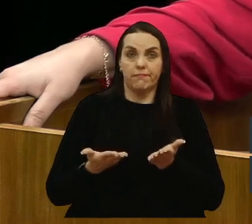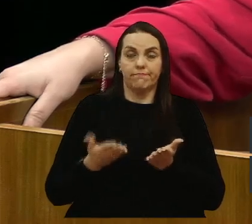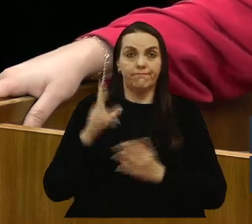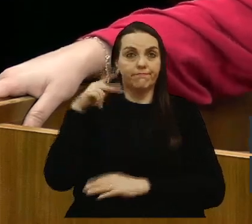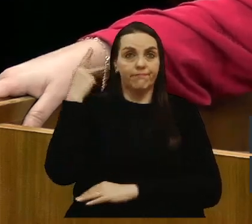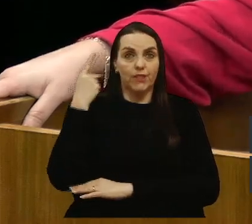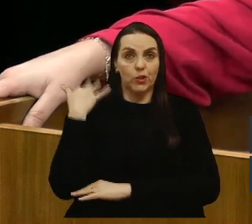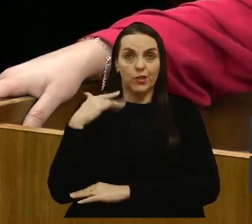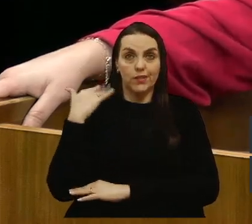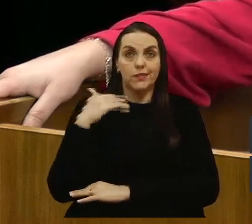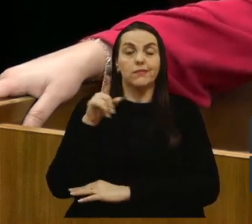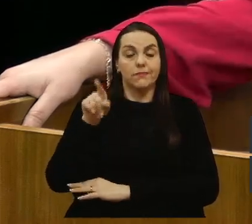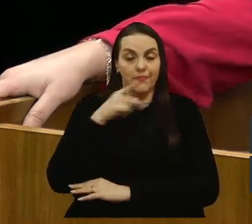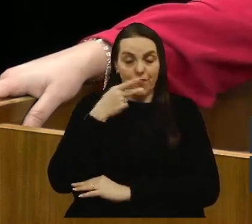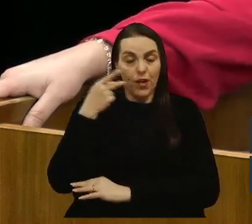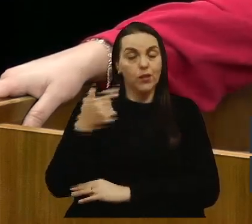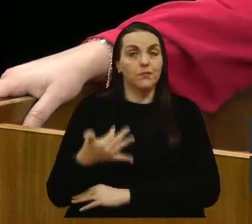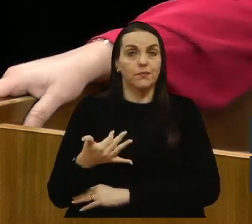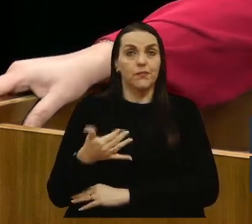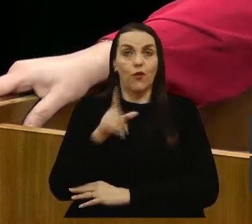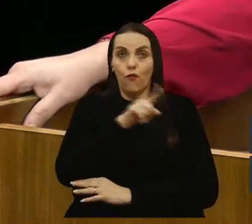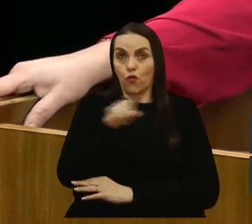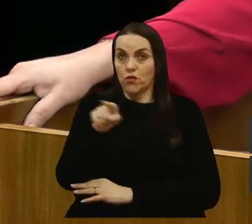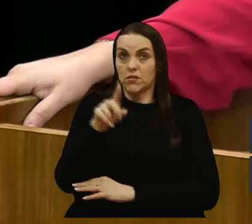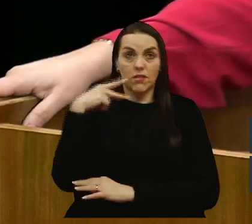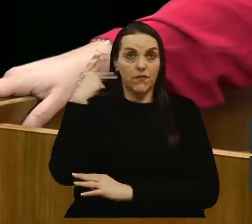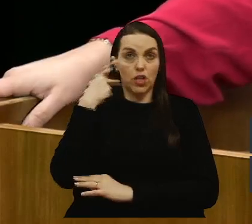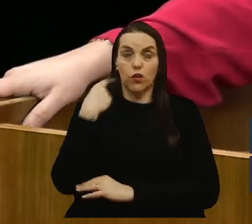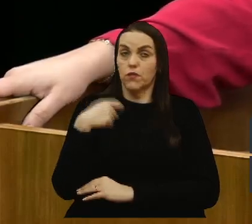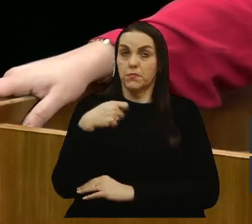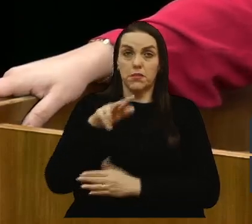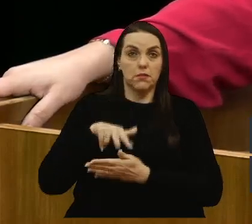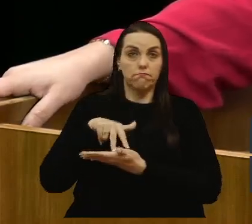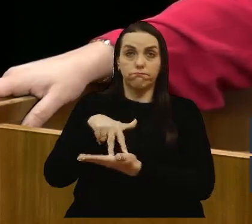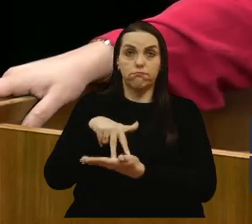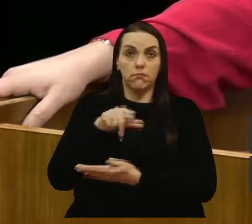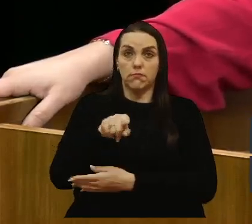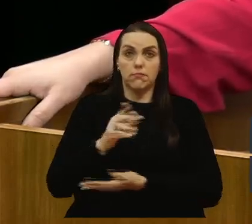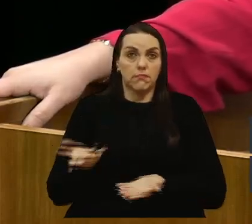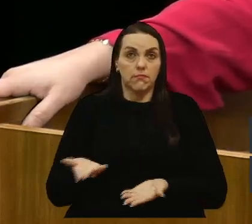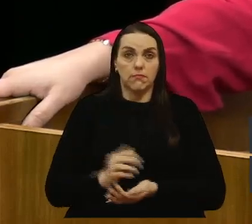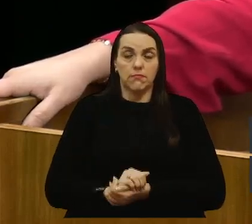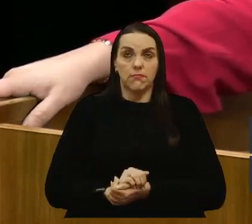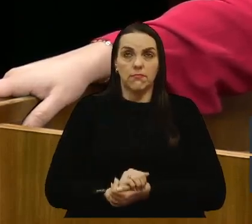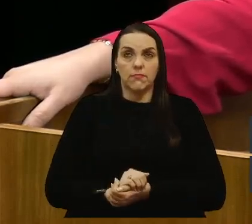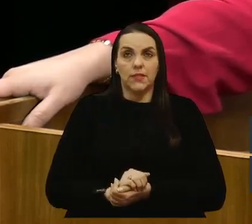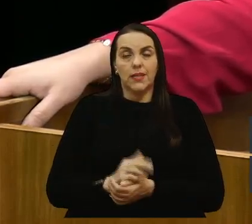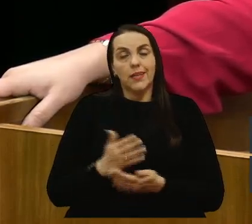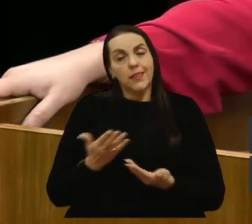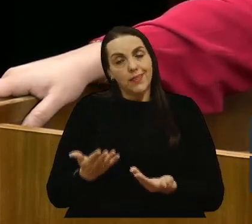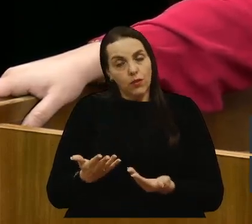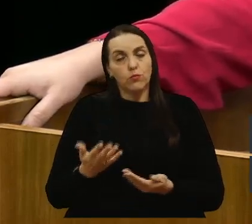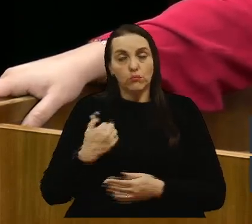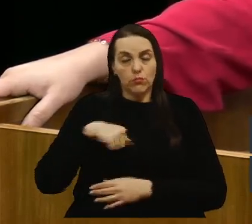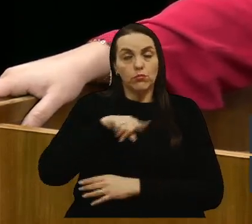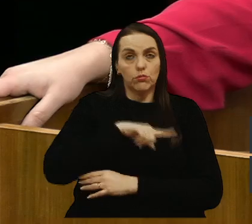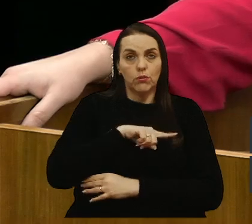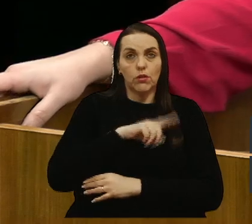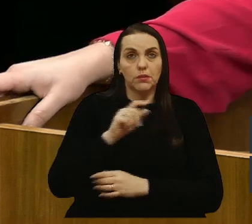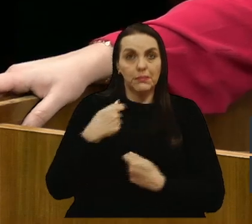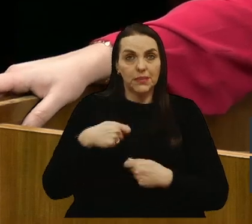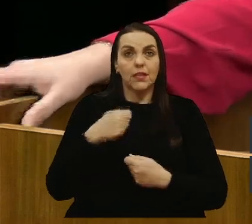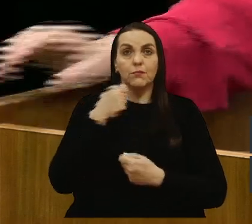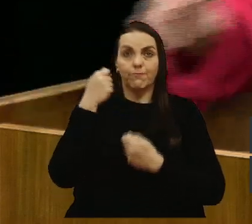Andressa, a comunidade diz assim, vocês são vereadores, vocês têm que se posicionar, né? Muitas vezes assim, e acredito que a gente tem que